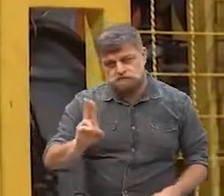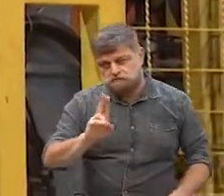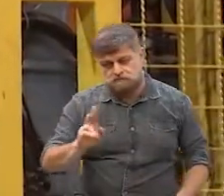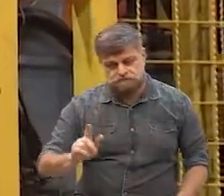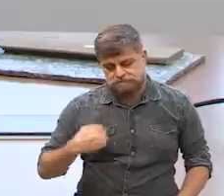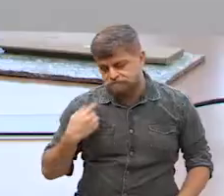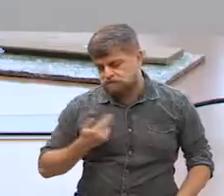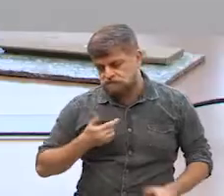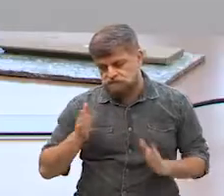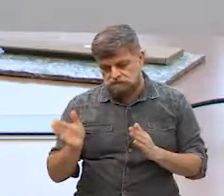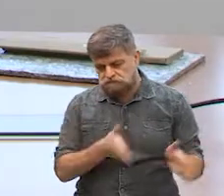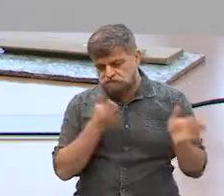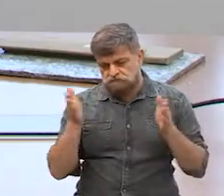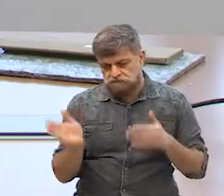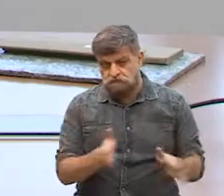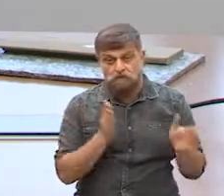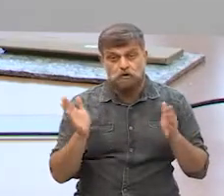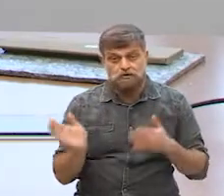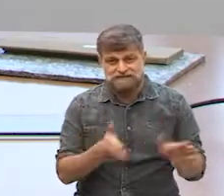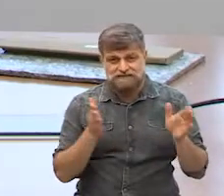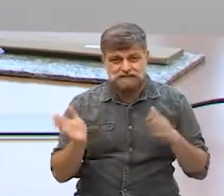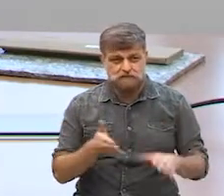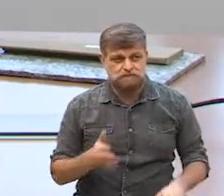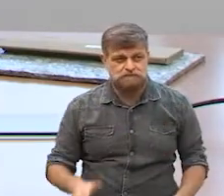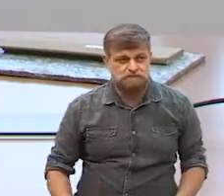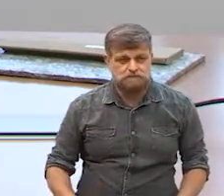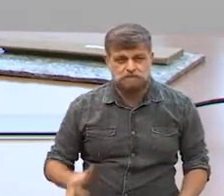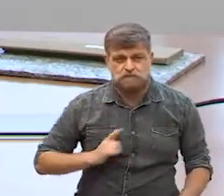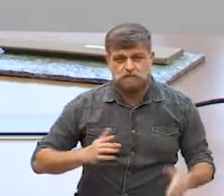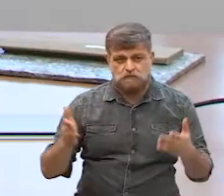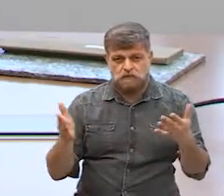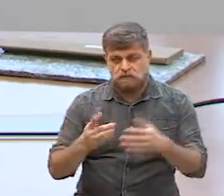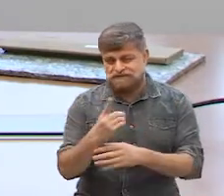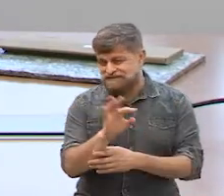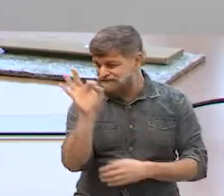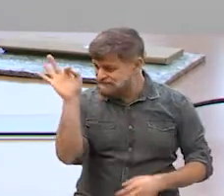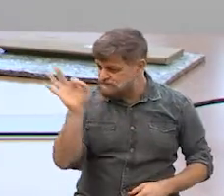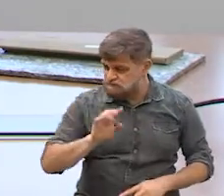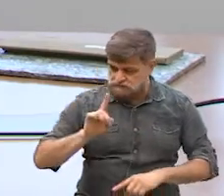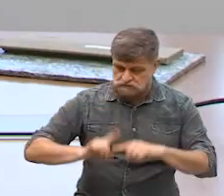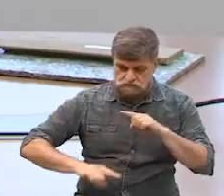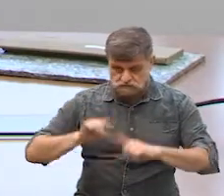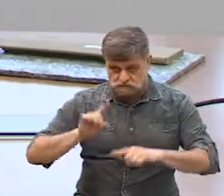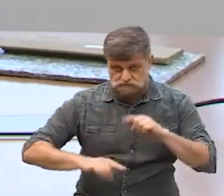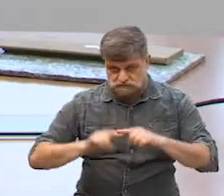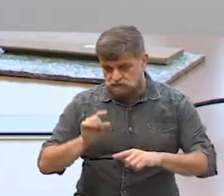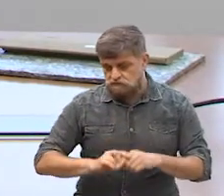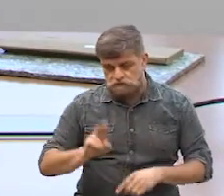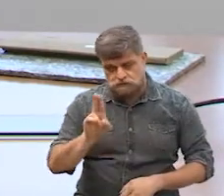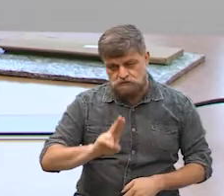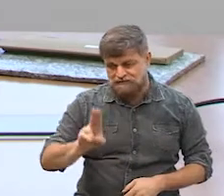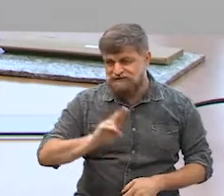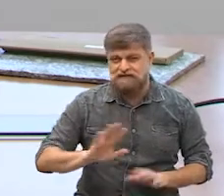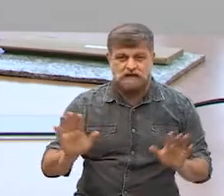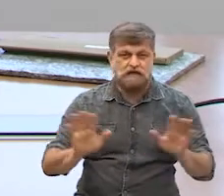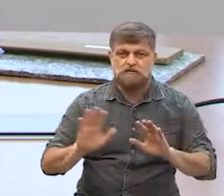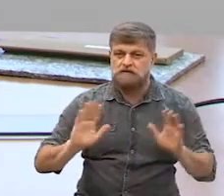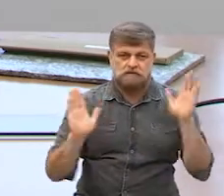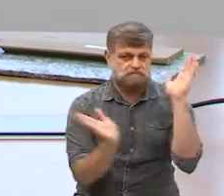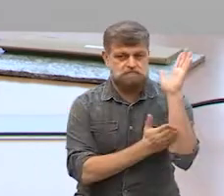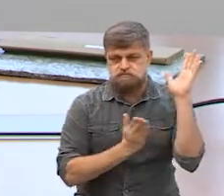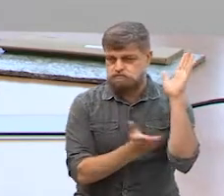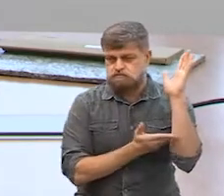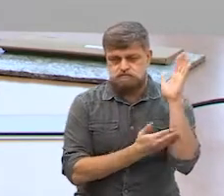nosso processo produtivo. Então, das aparas, hoje 100% dos nossos produtos são aparas, nada provém de